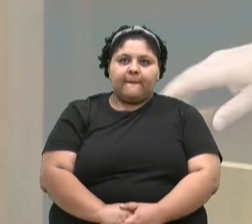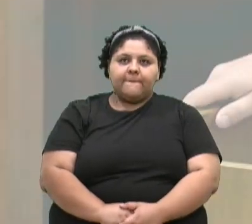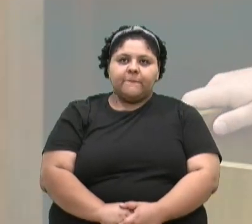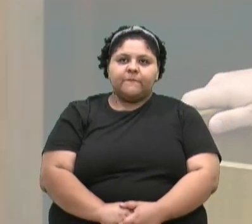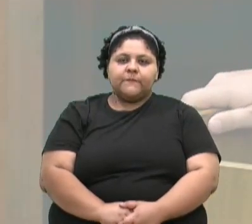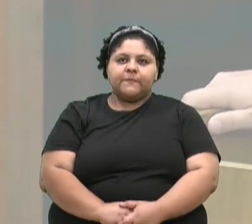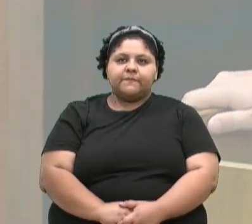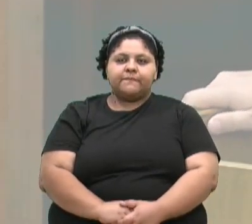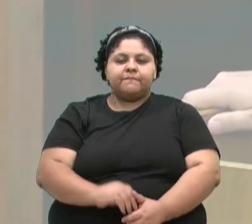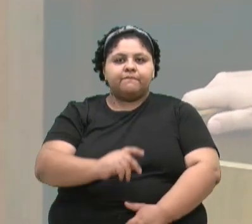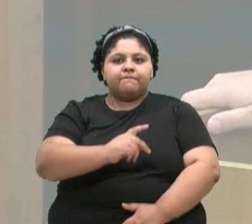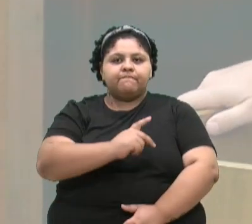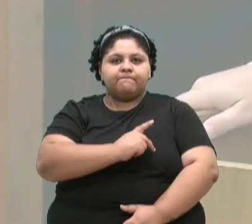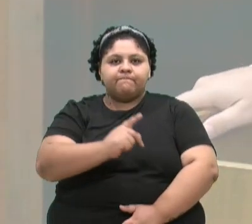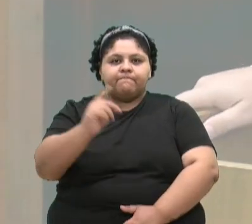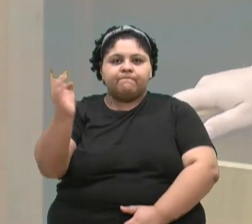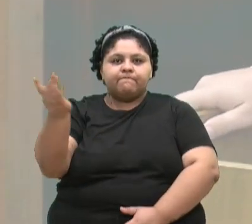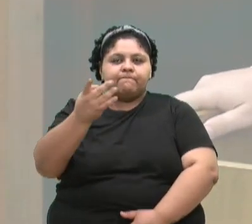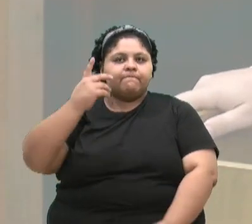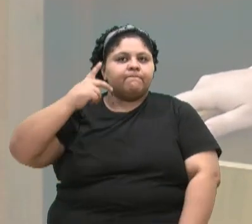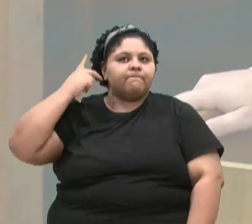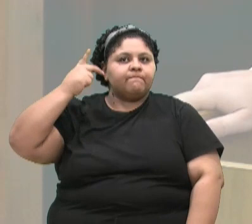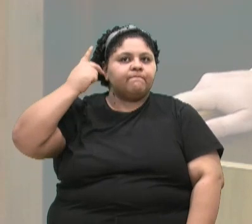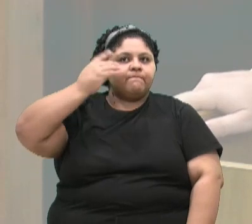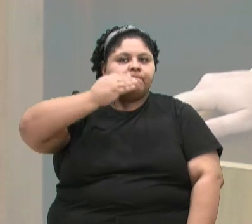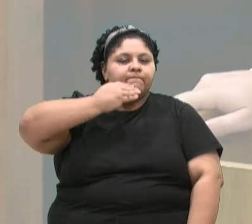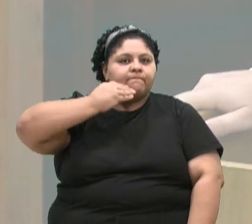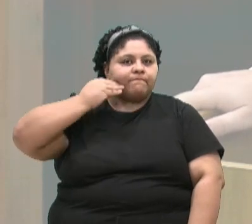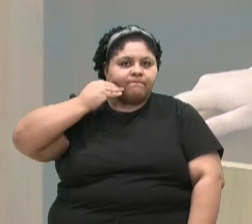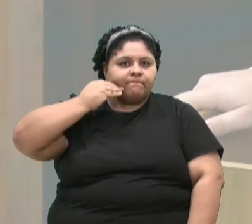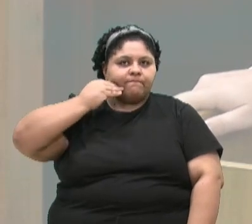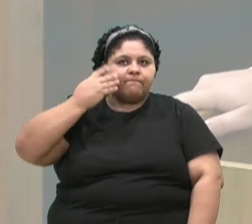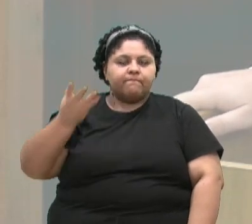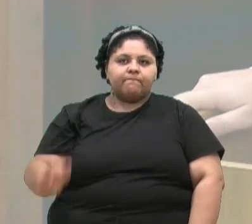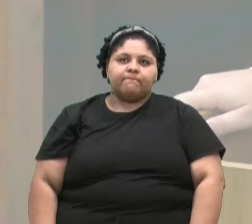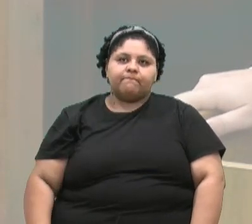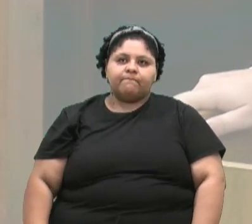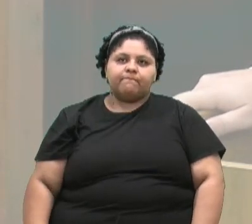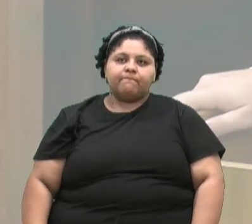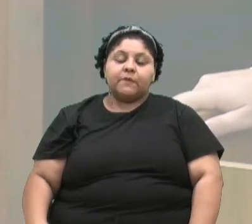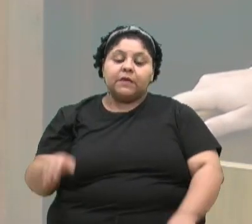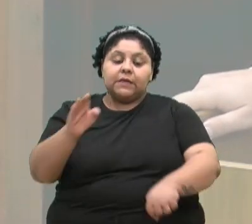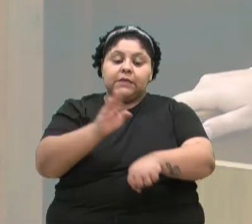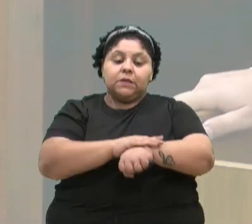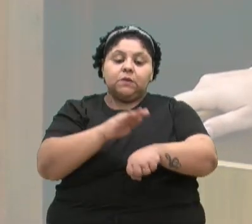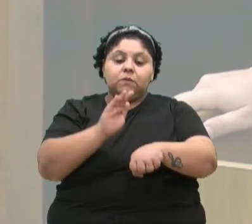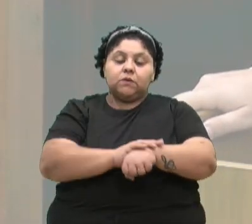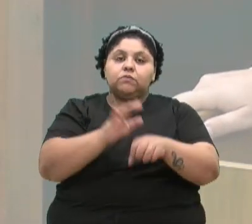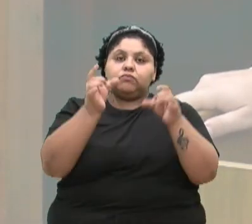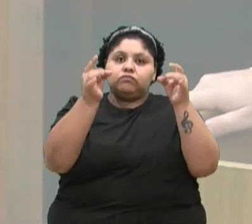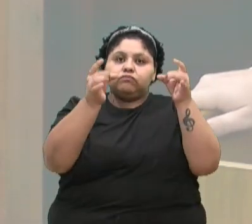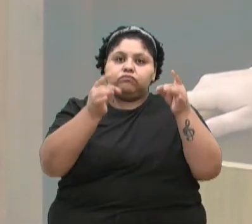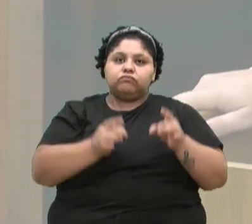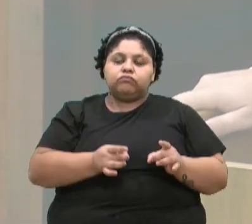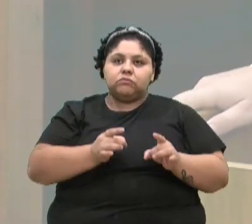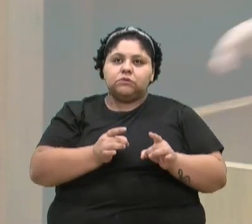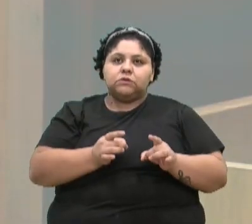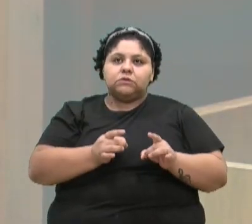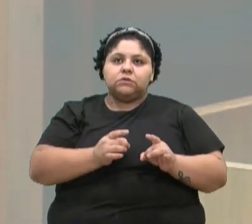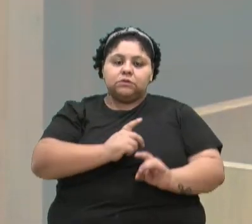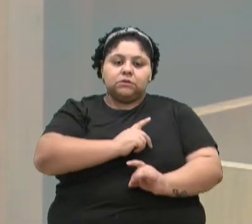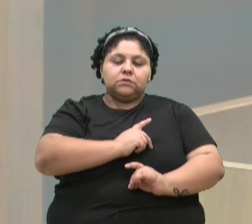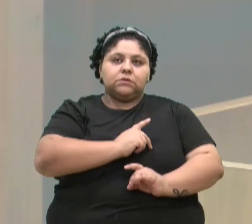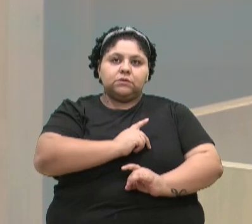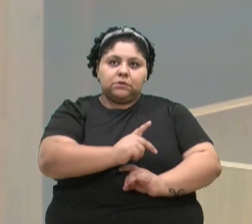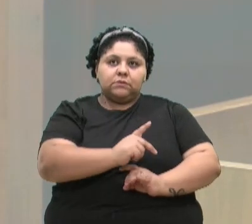Senhora presidente, vereadora Marisol Santos, saudação especial à vice-prefeita Paula Iores,